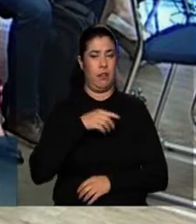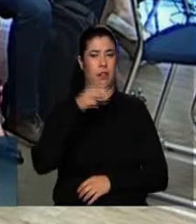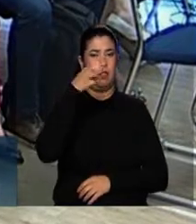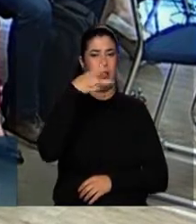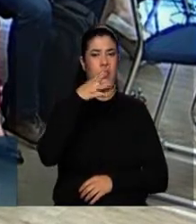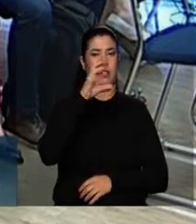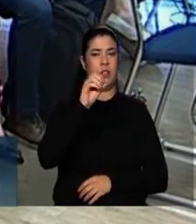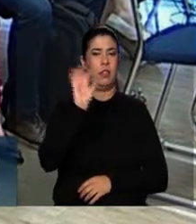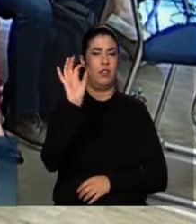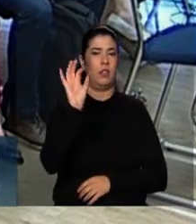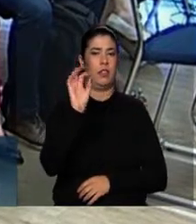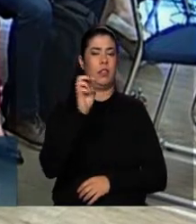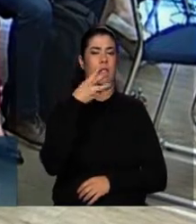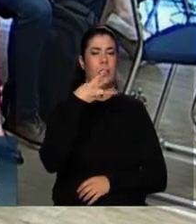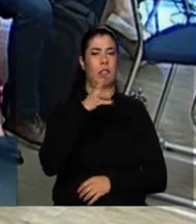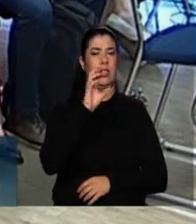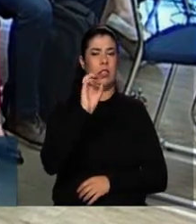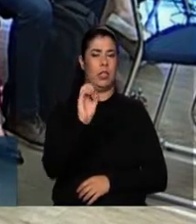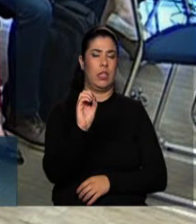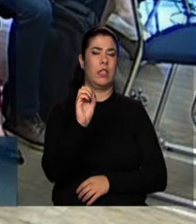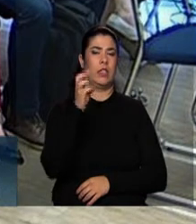30% do